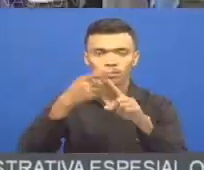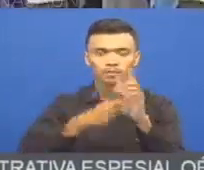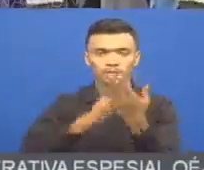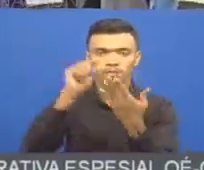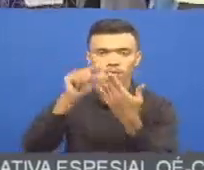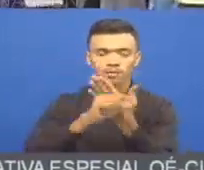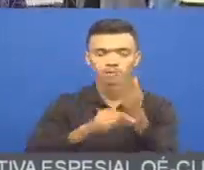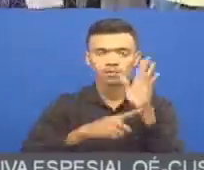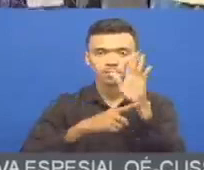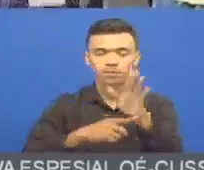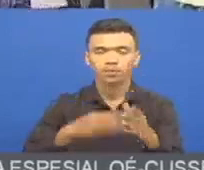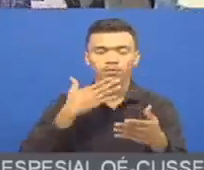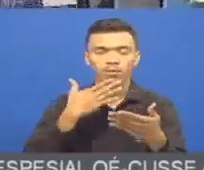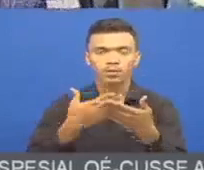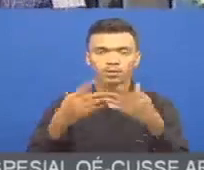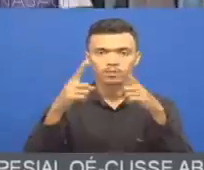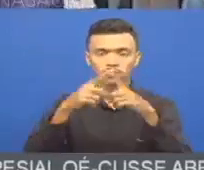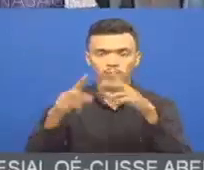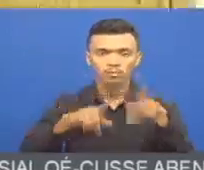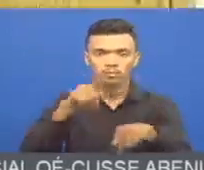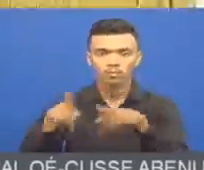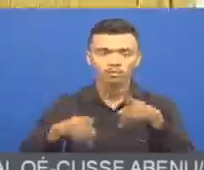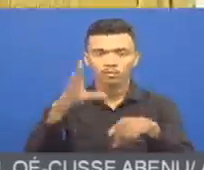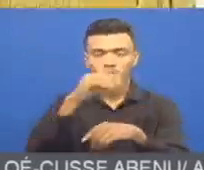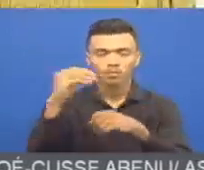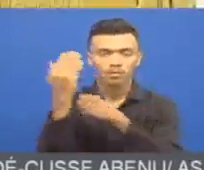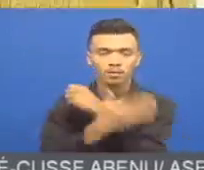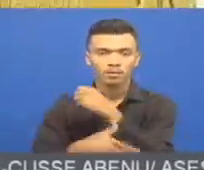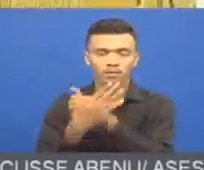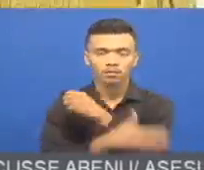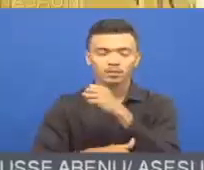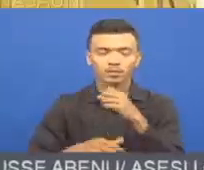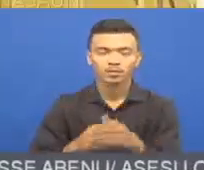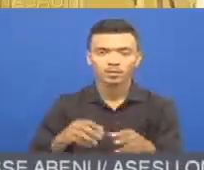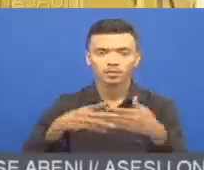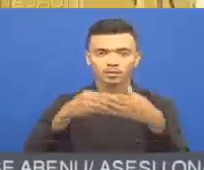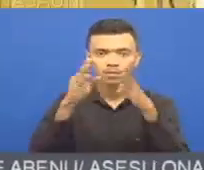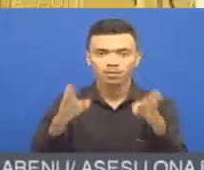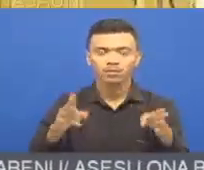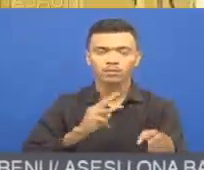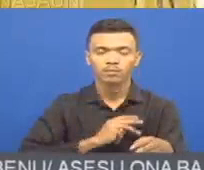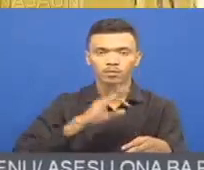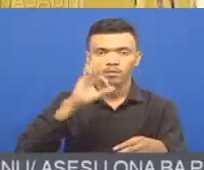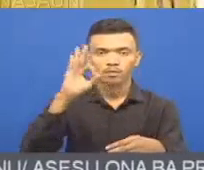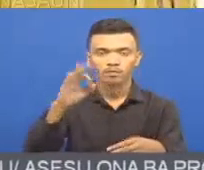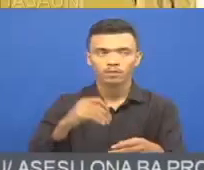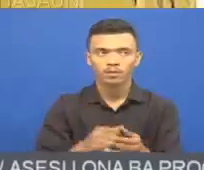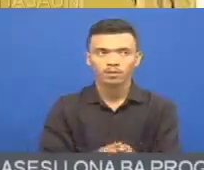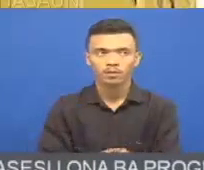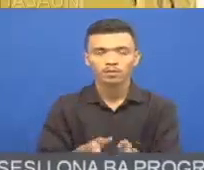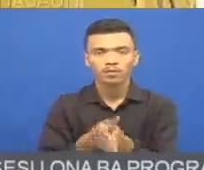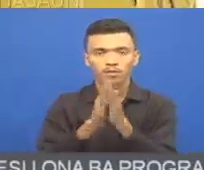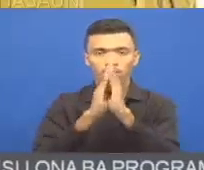estado para povo no nação. E a cerimônia e char bandeira, né? Administrador Manu Fahi, Arantes Isaac Sarmento, alerta